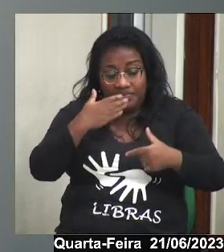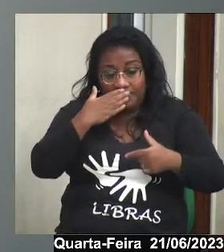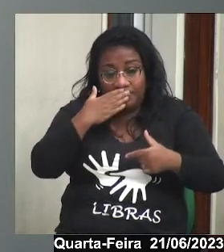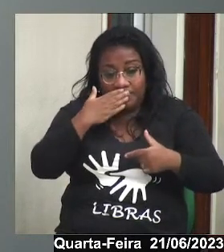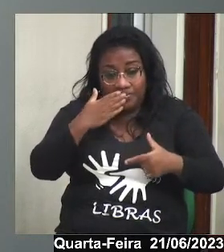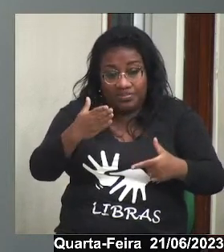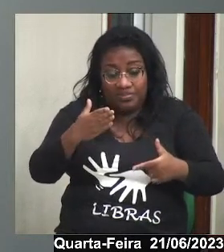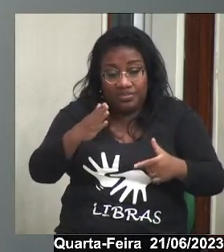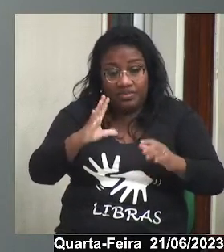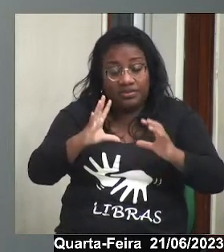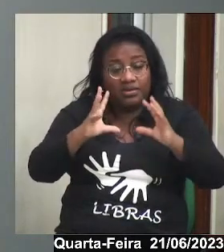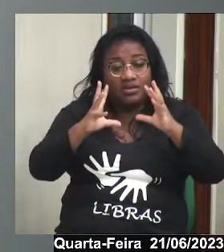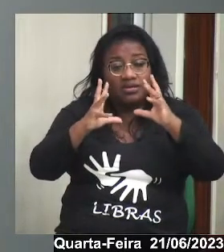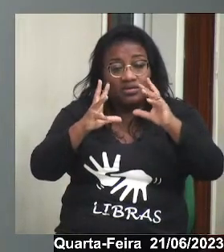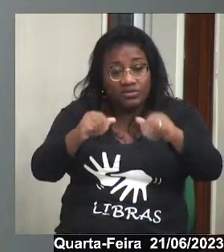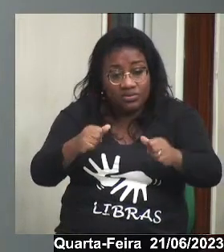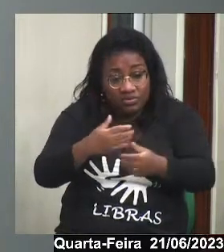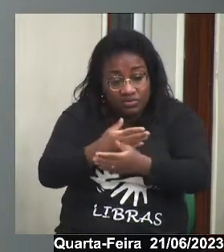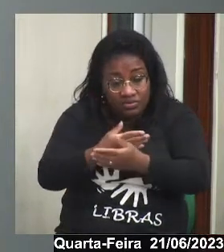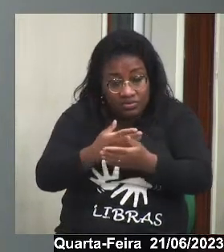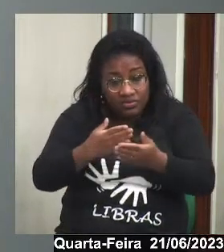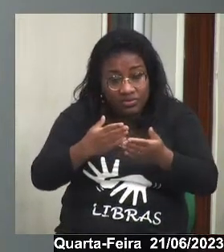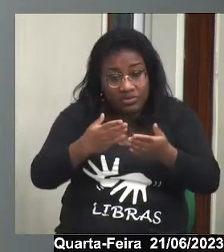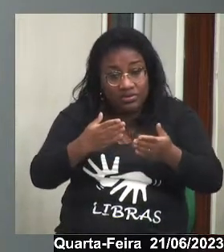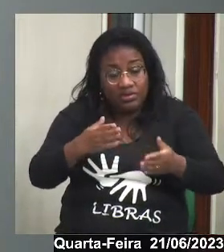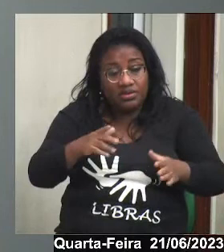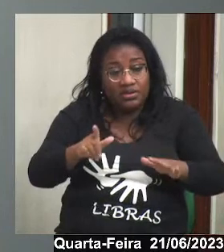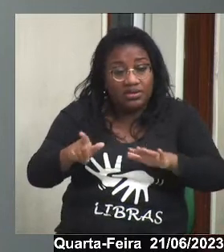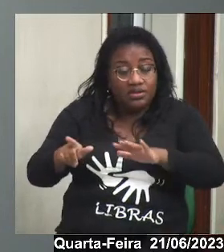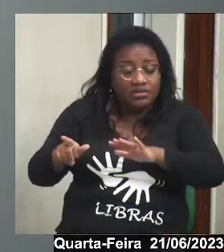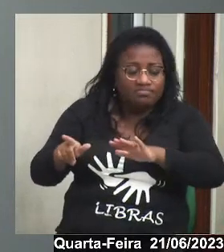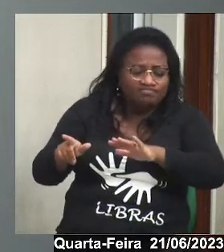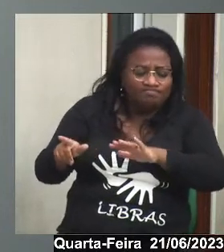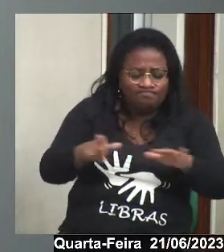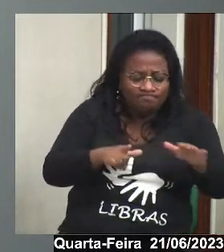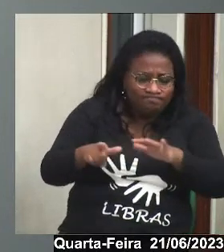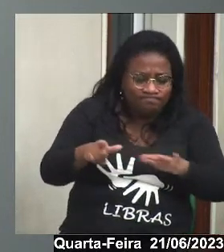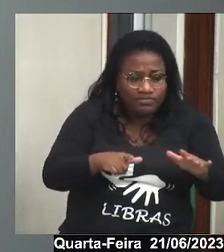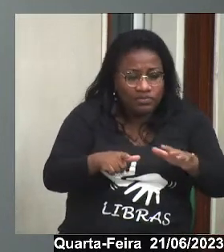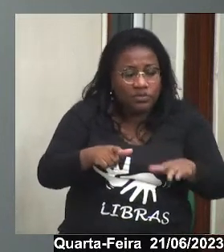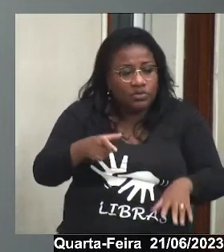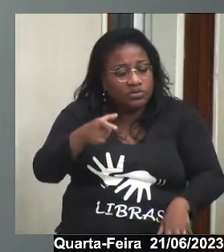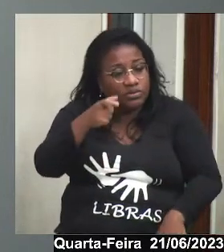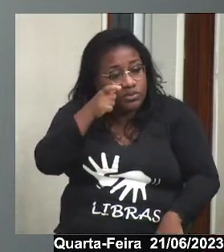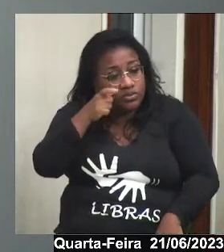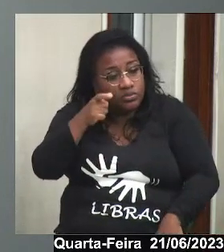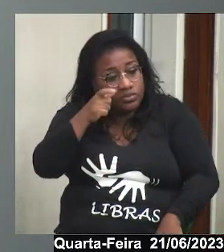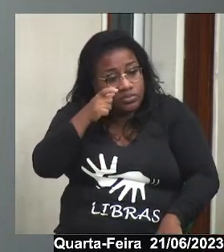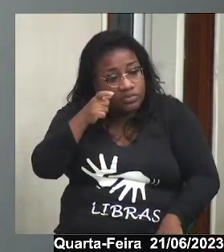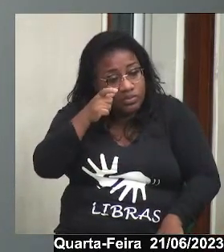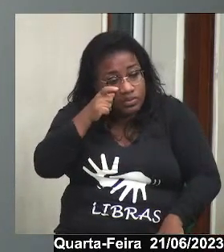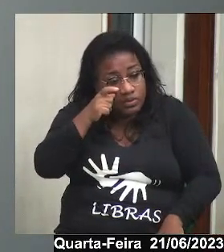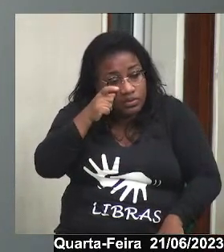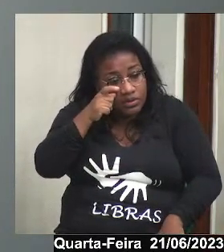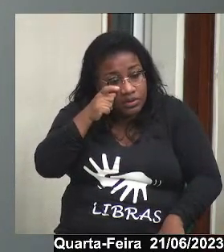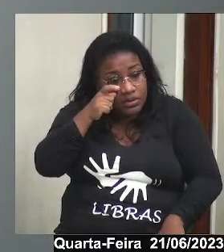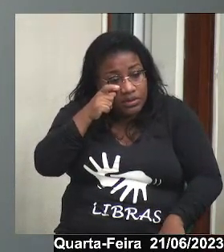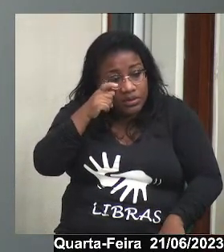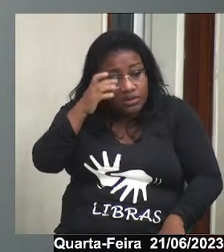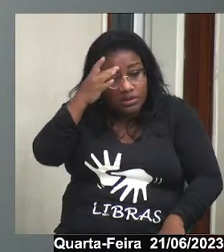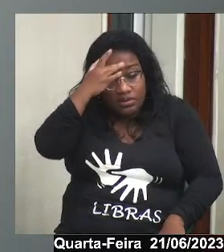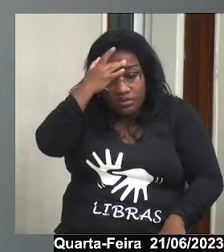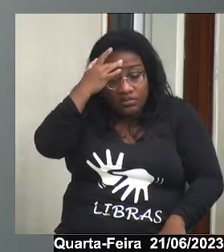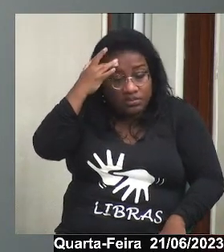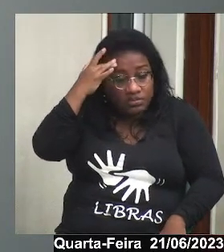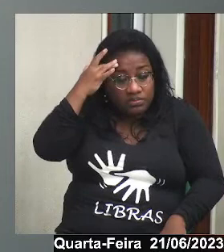eu peço a atenção de todos aqui presentes. Semana após semana, nós estamos observando que estão